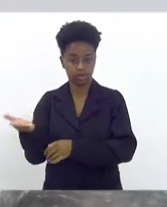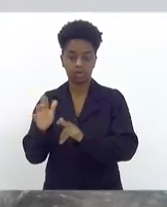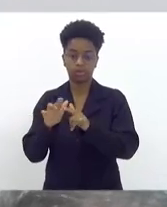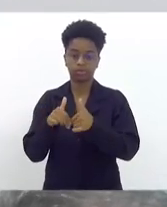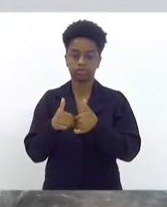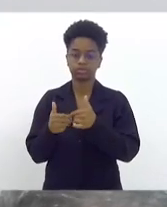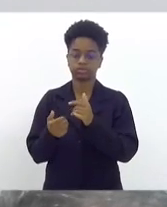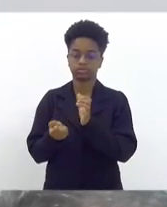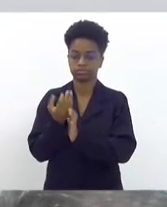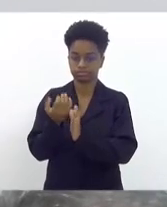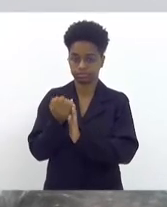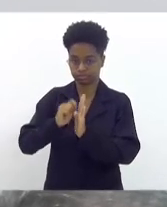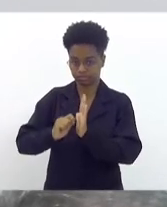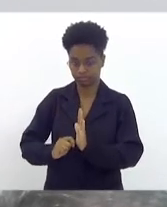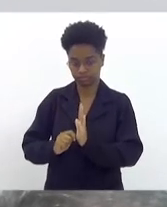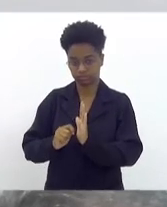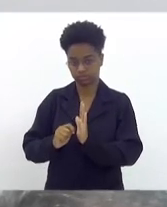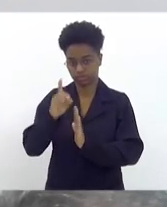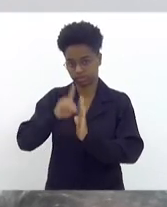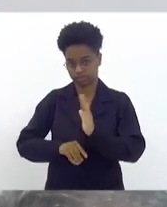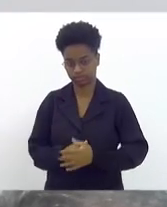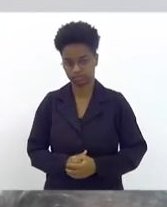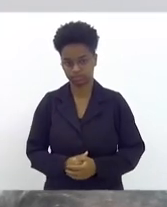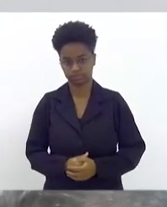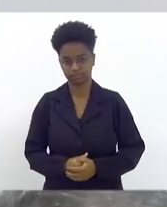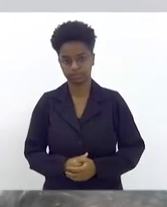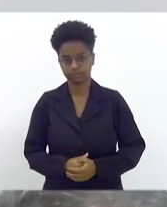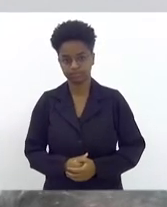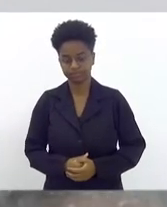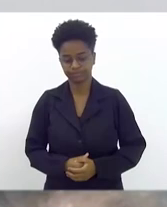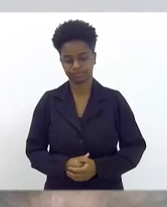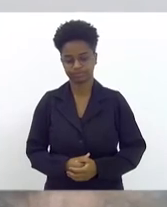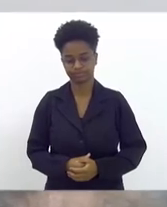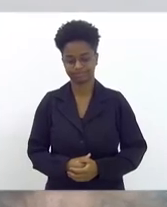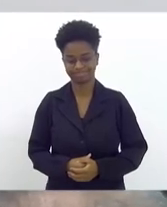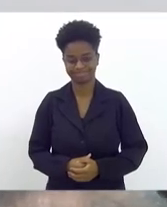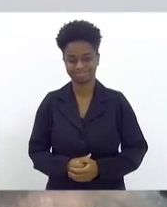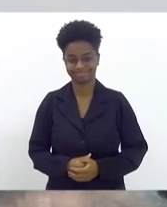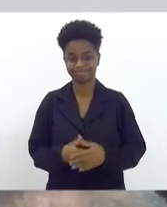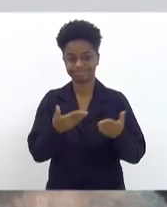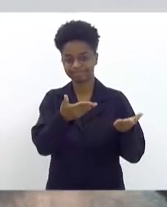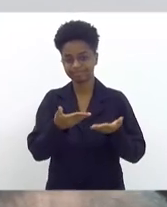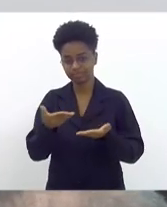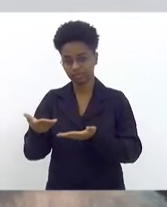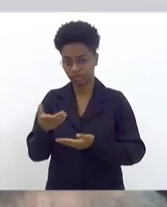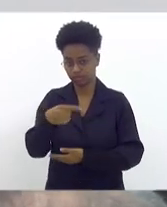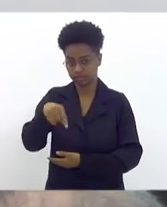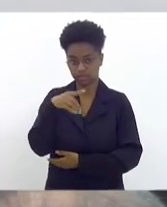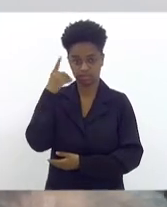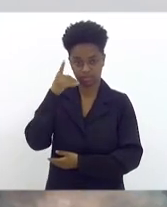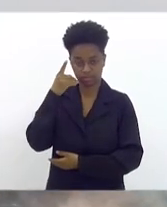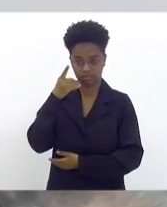feita pelo ECAD. Bom, como votam os senhores deputados nesse aspecto, a gente